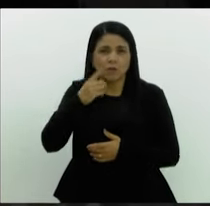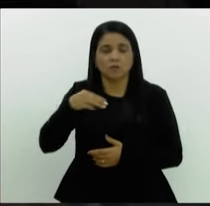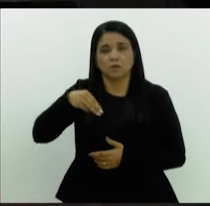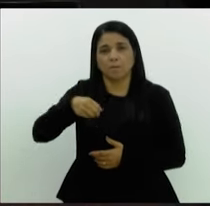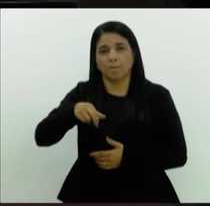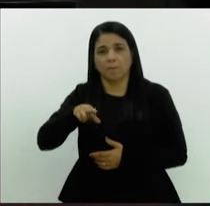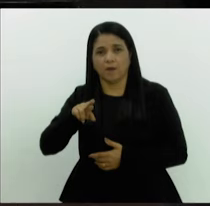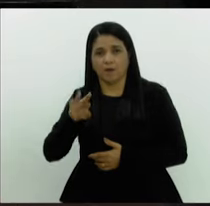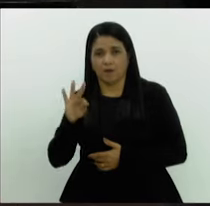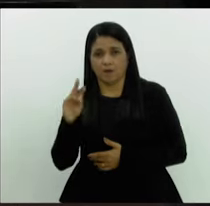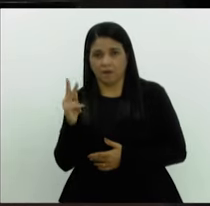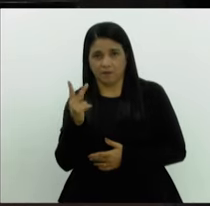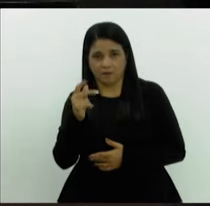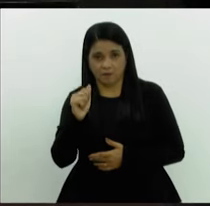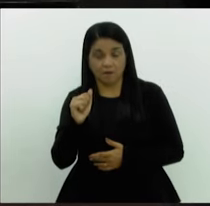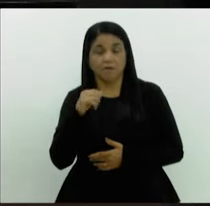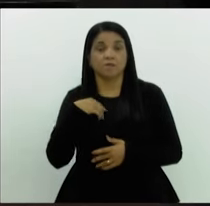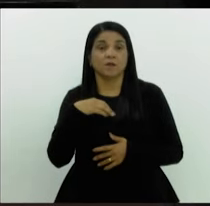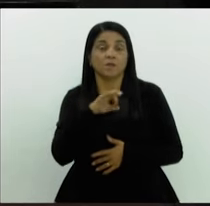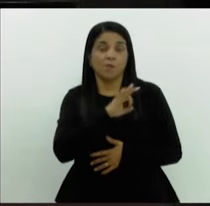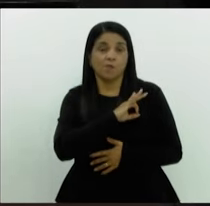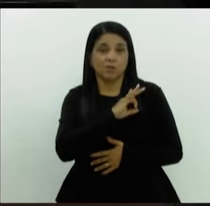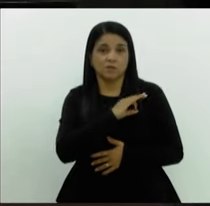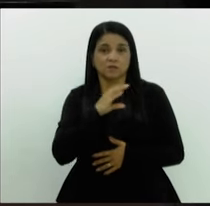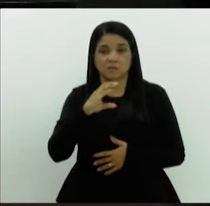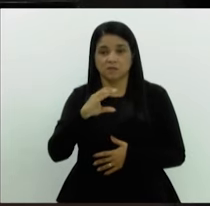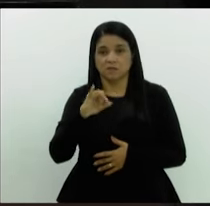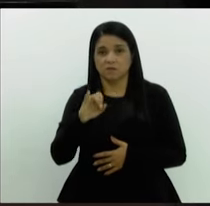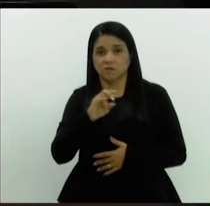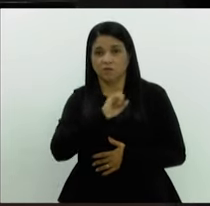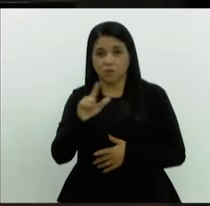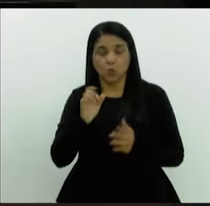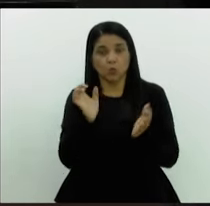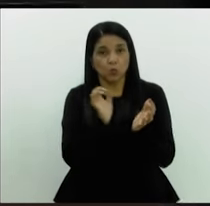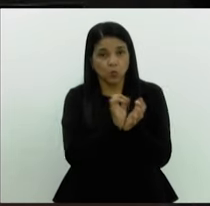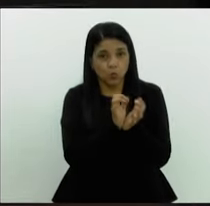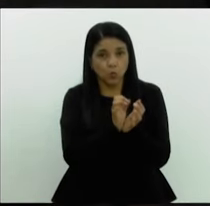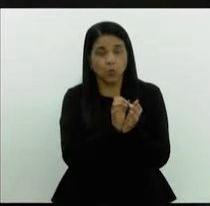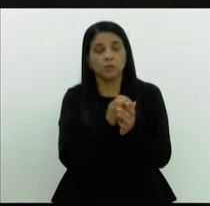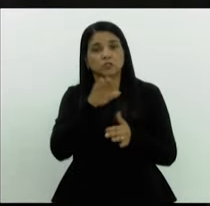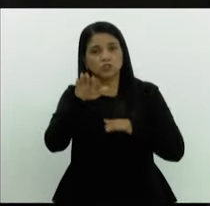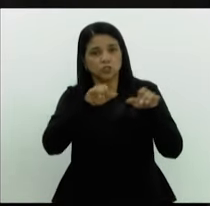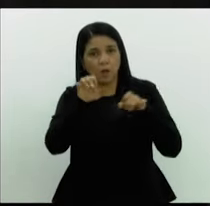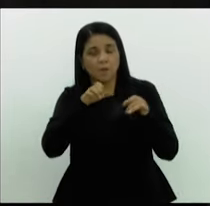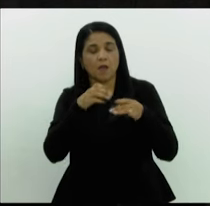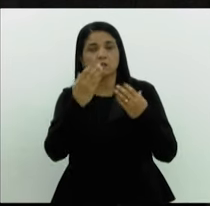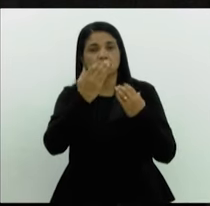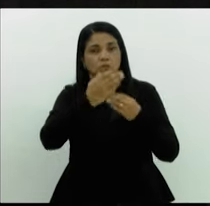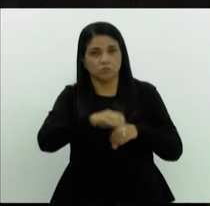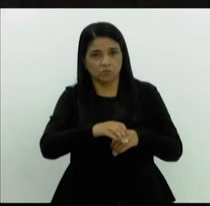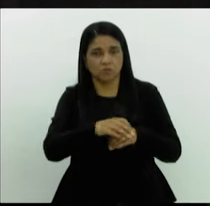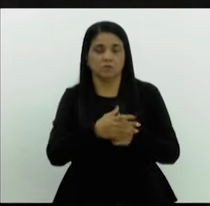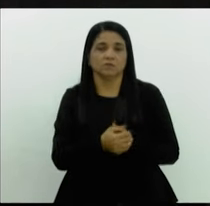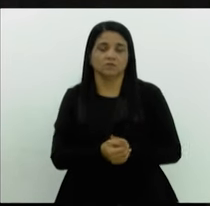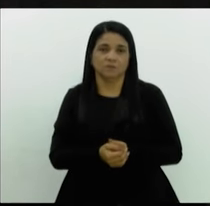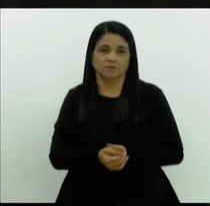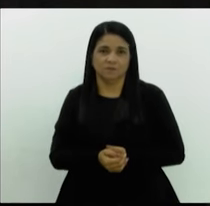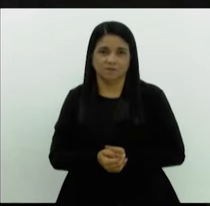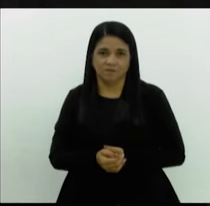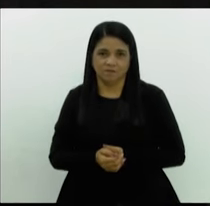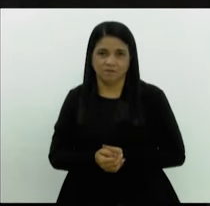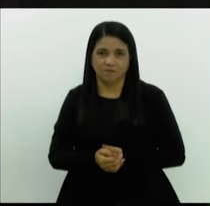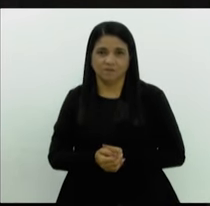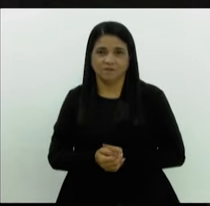Rocha, para que a Polícia Civil montasse mais essa turma, convocasse os concursados e fizesse. Agora,